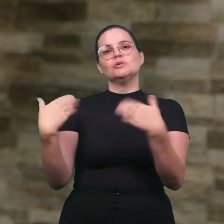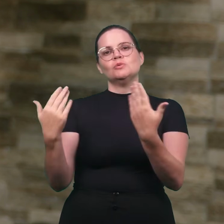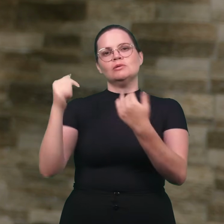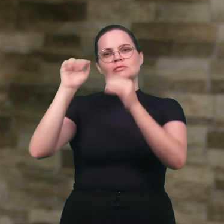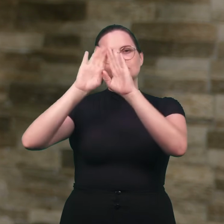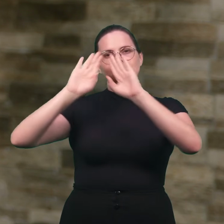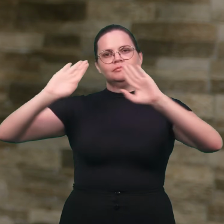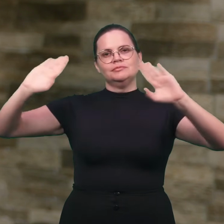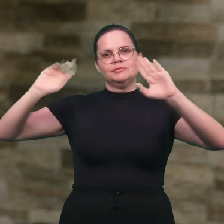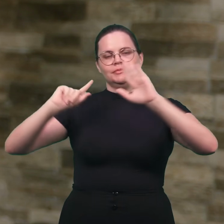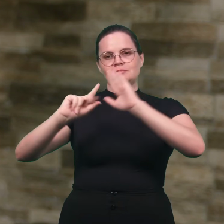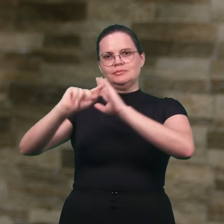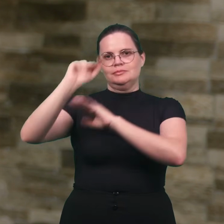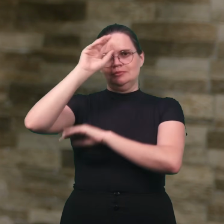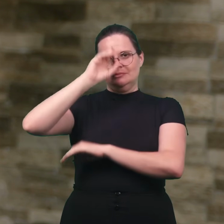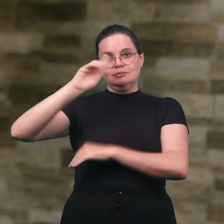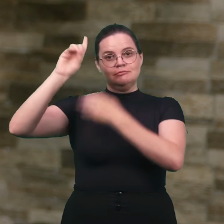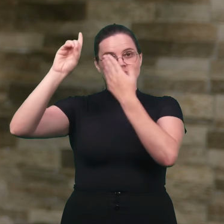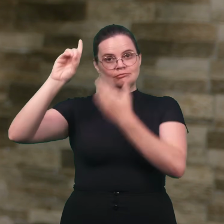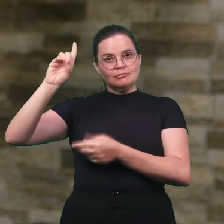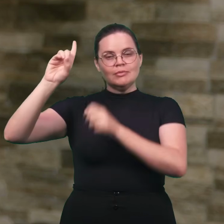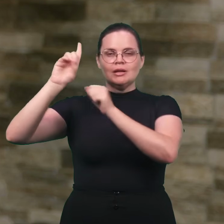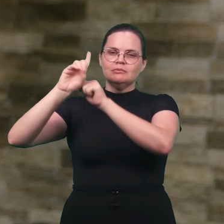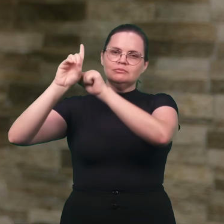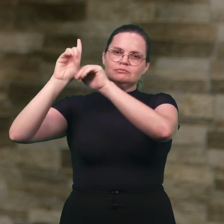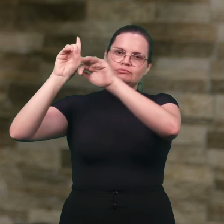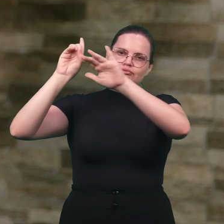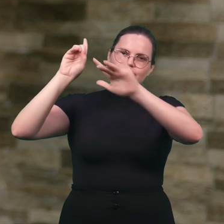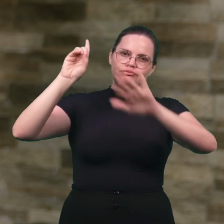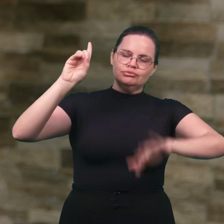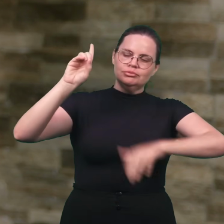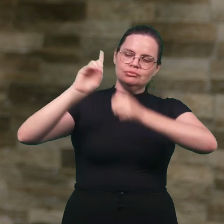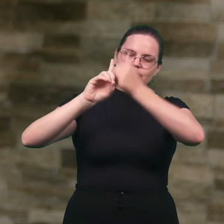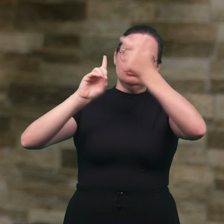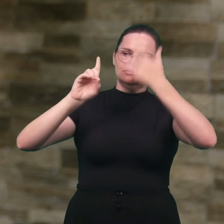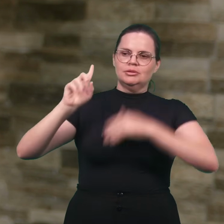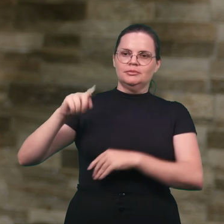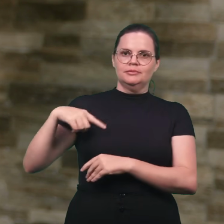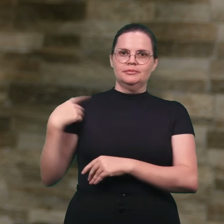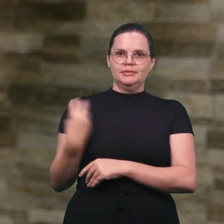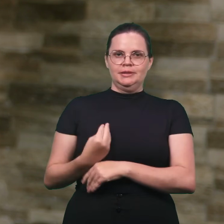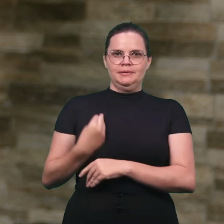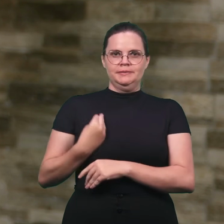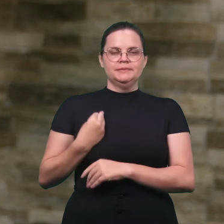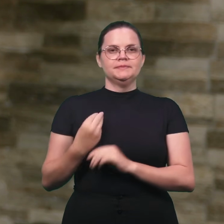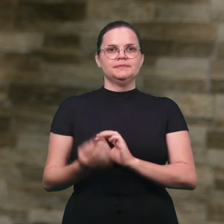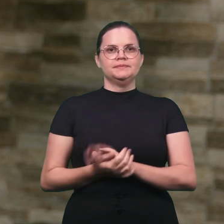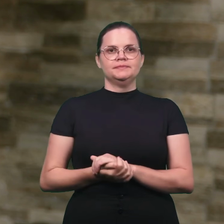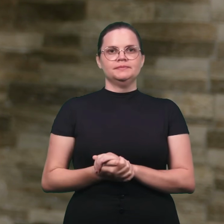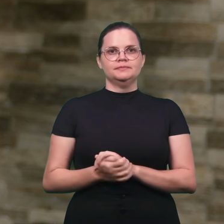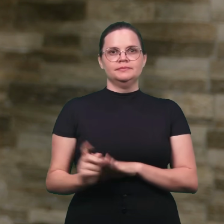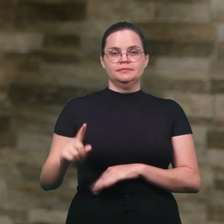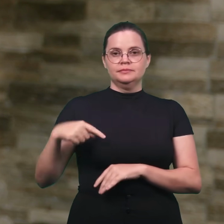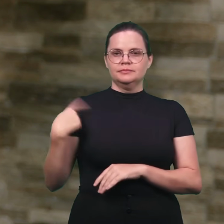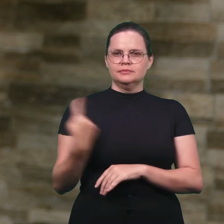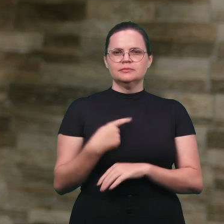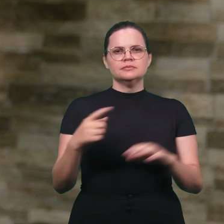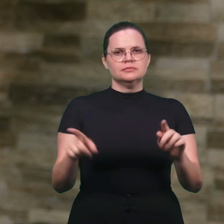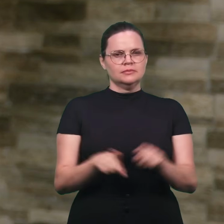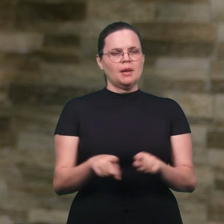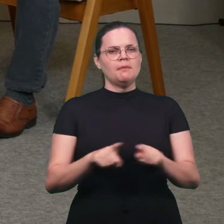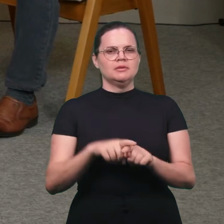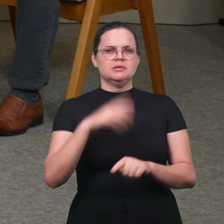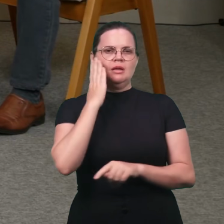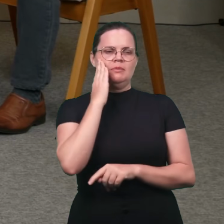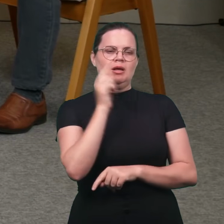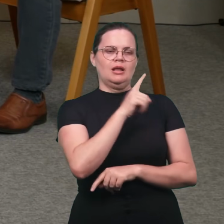do Senhor, a eternidade do nosso Deus, de onde ela corre aqui para as nossas vidas. É claro que nós estamos falando das grandes